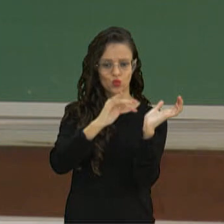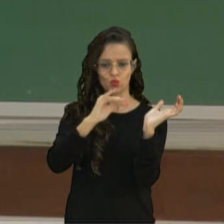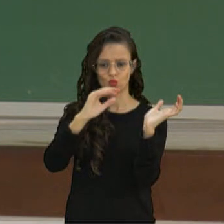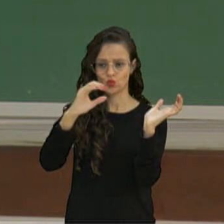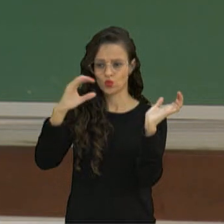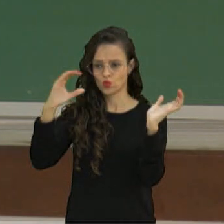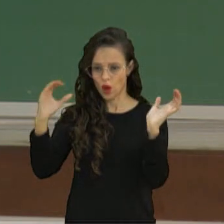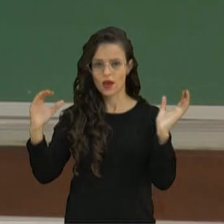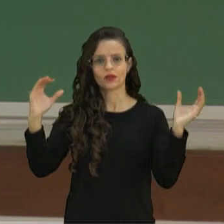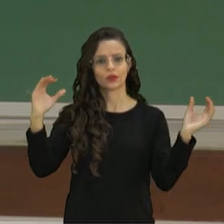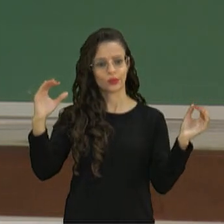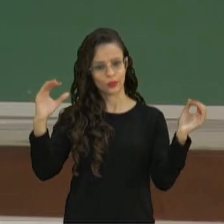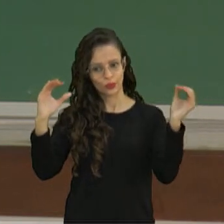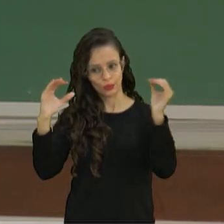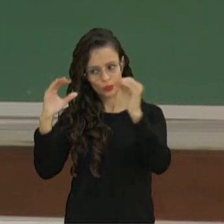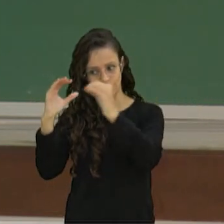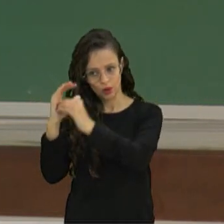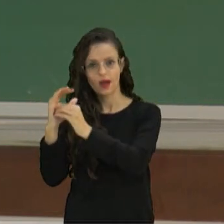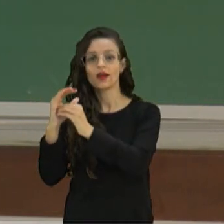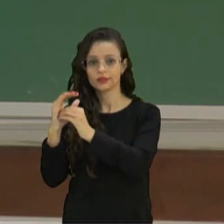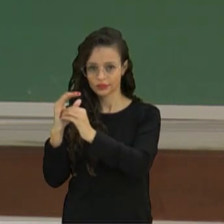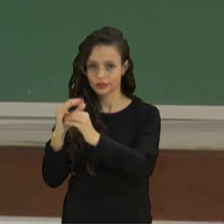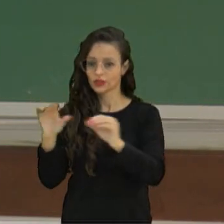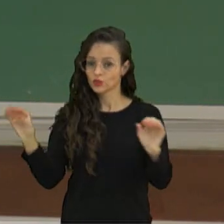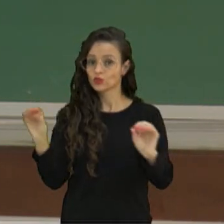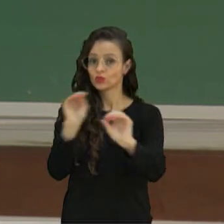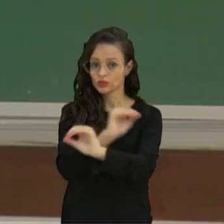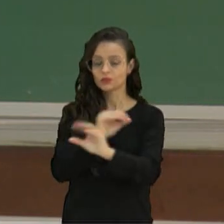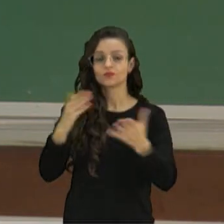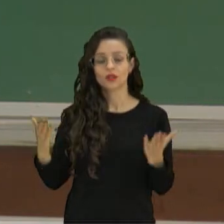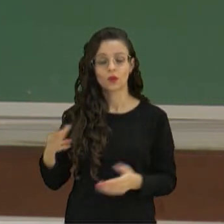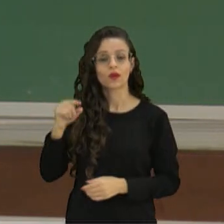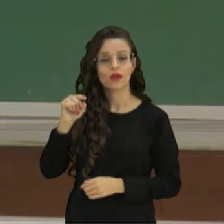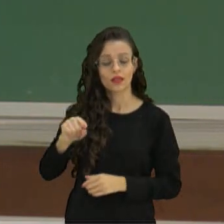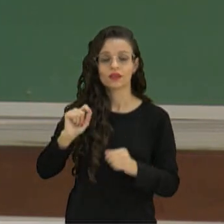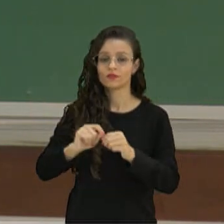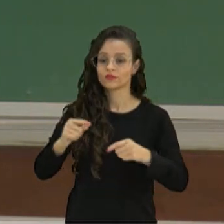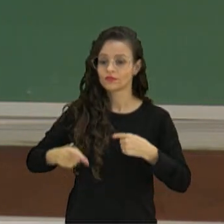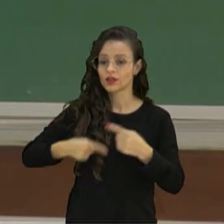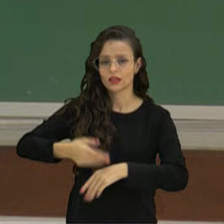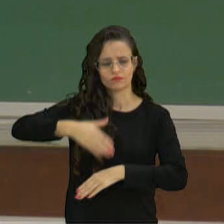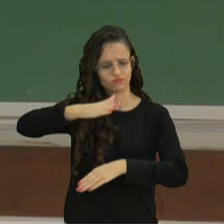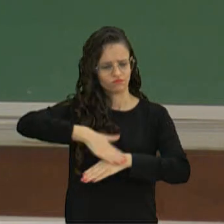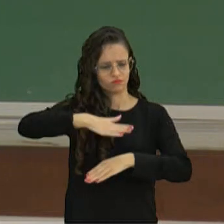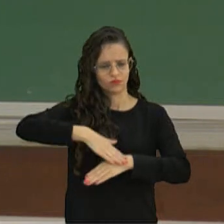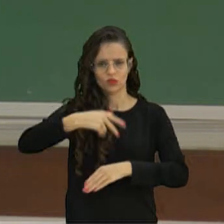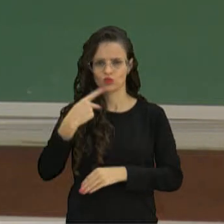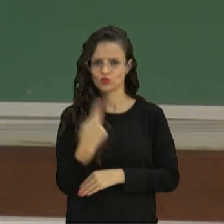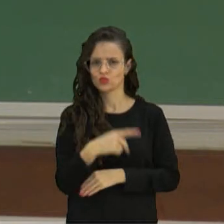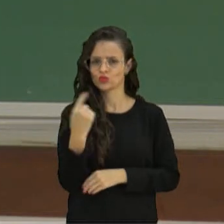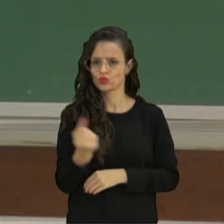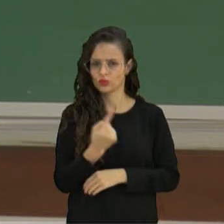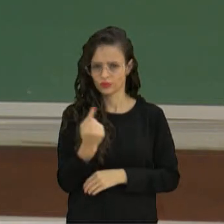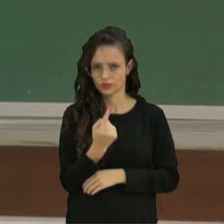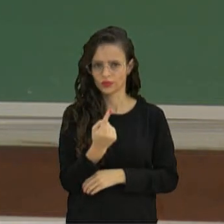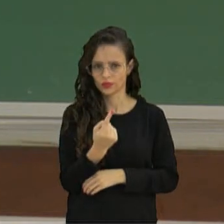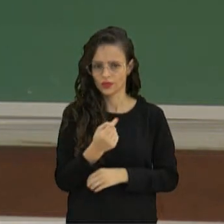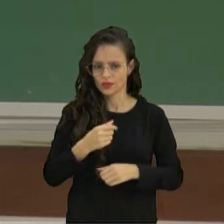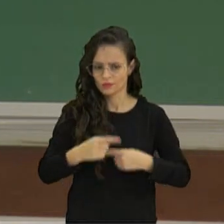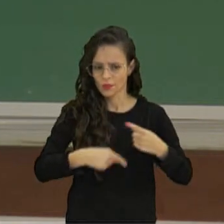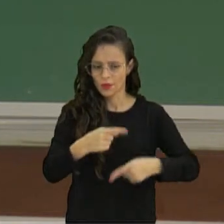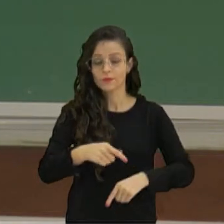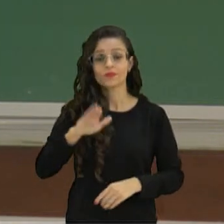nessa espécie de plantas, as ervilhas. Lembrando, elas se reproduzem por autofecundação, se autofecundam.